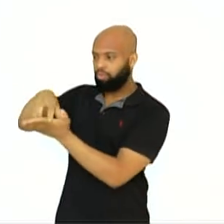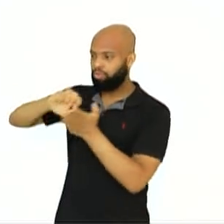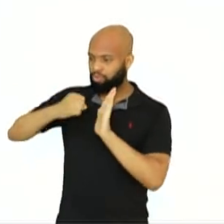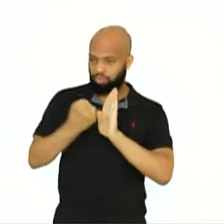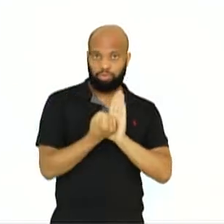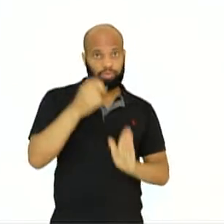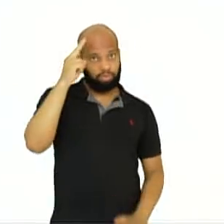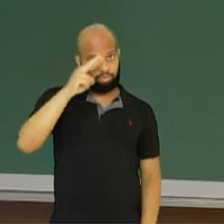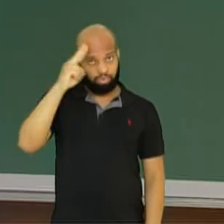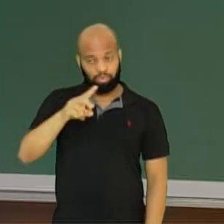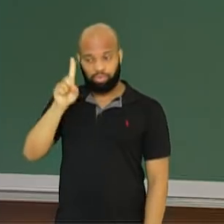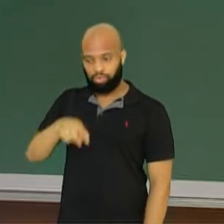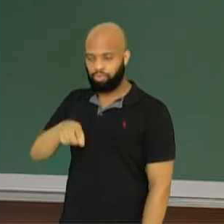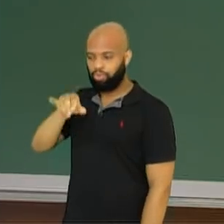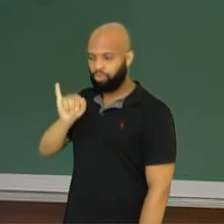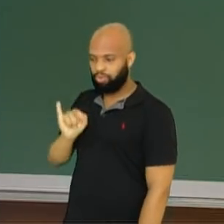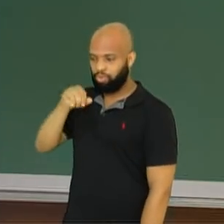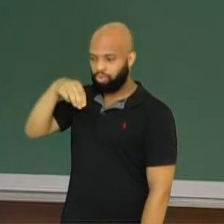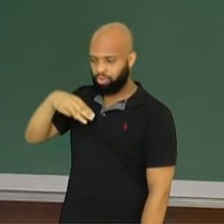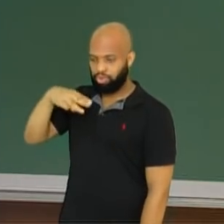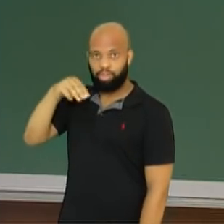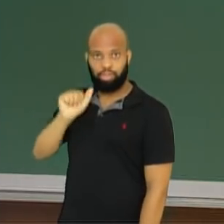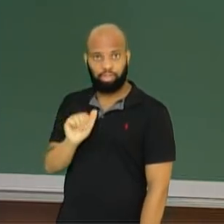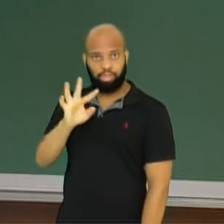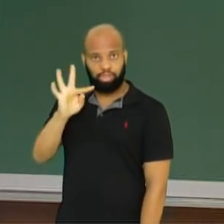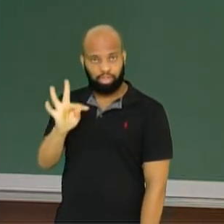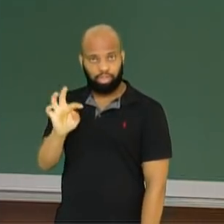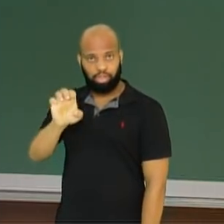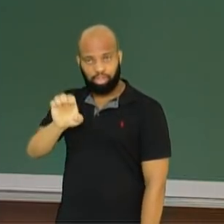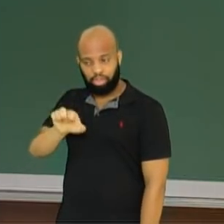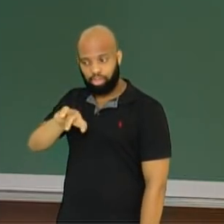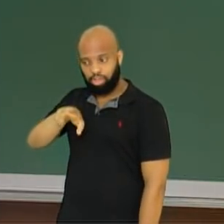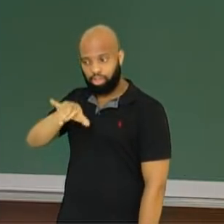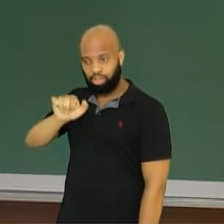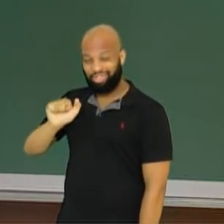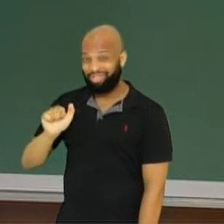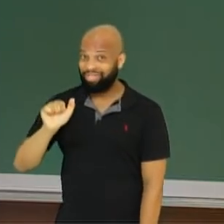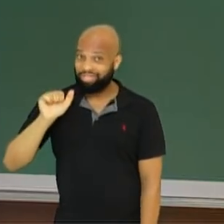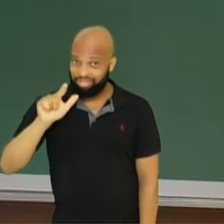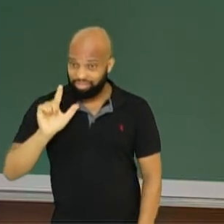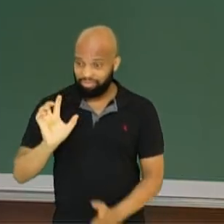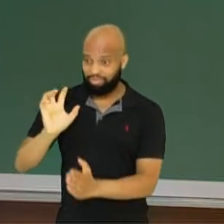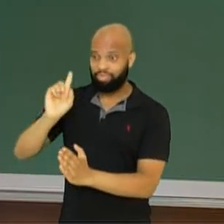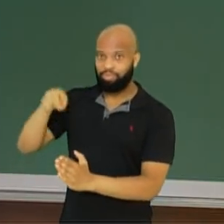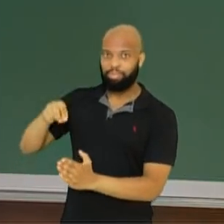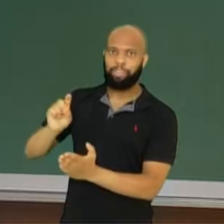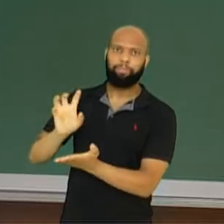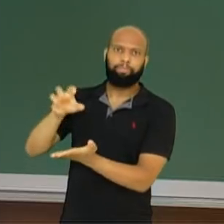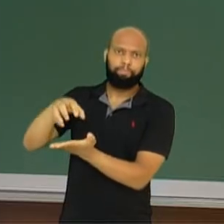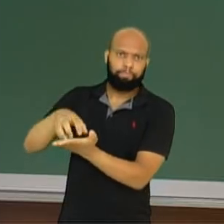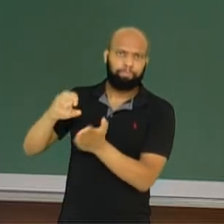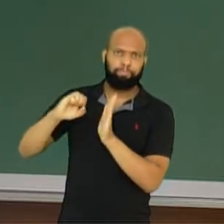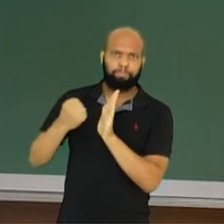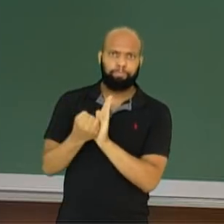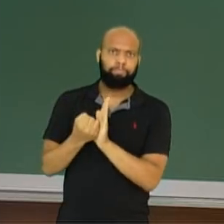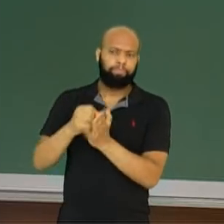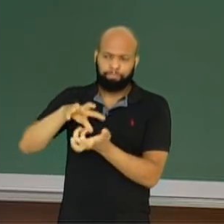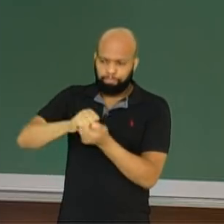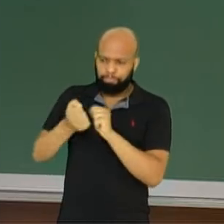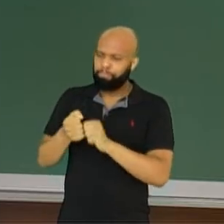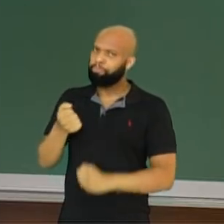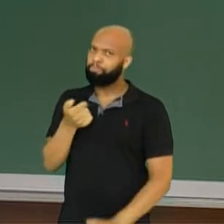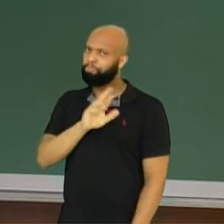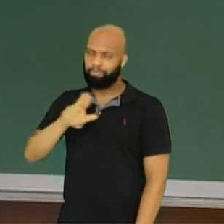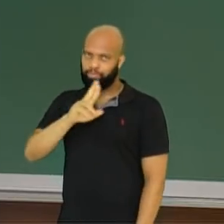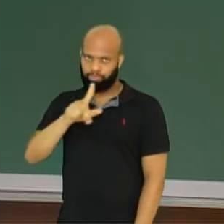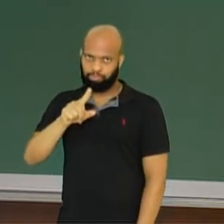o imaterial. Como vocês viram na aula passada, desde a Constituição de 1988, foi ampliado o conceito de patrimônio, que passou a ser